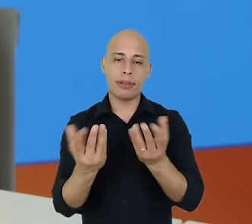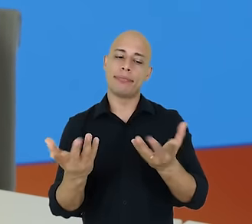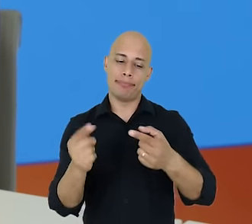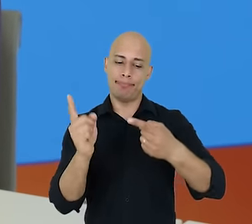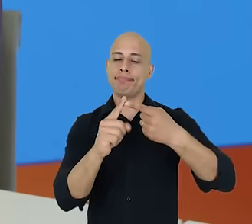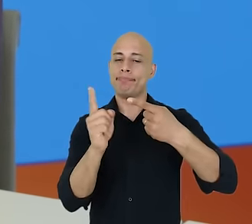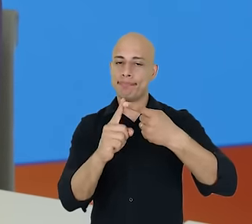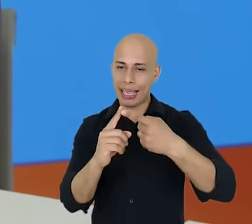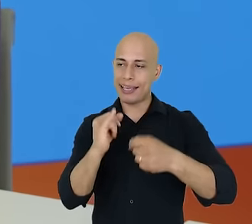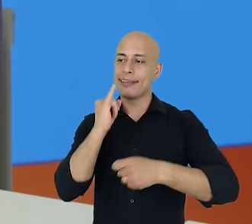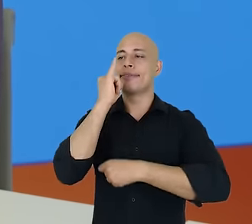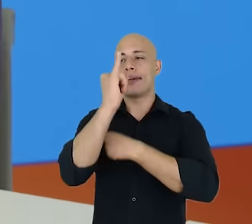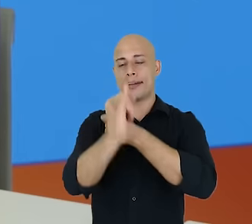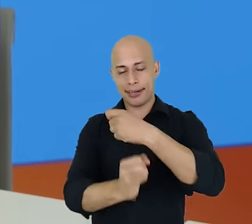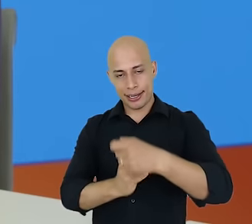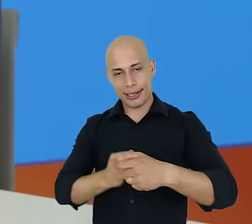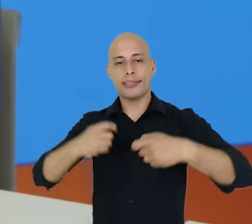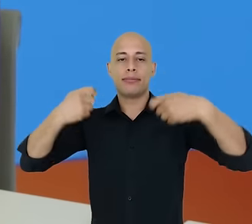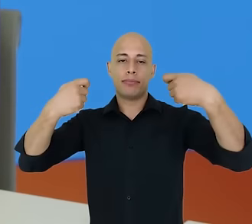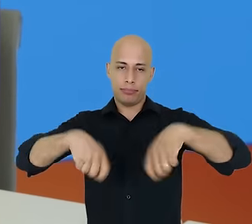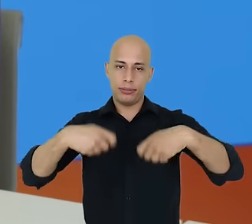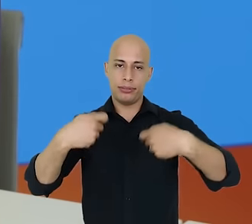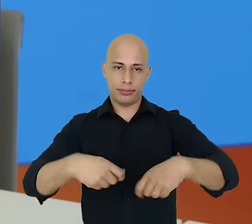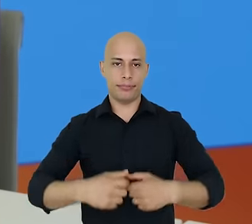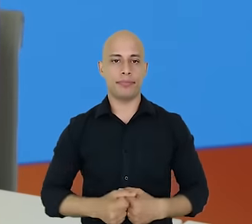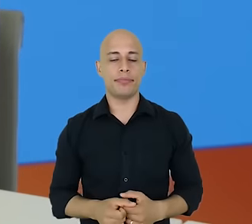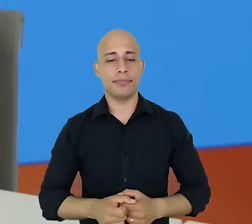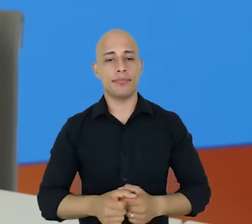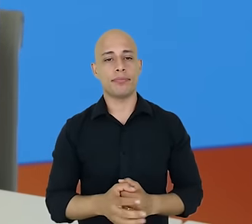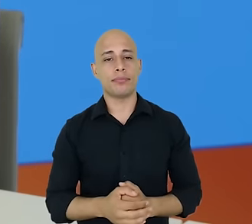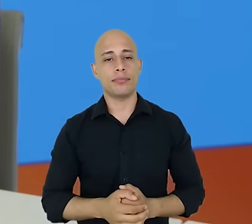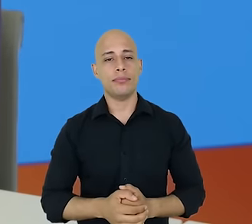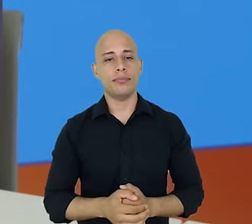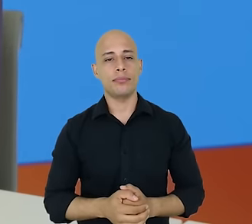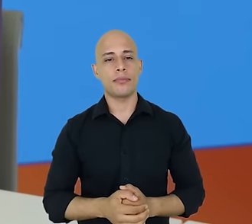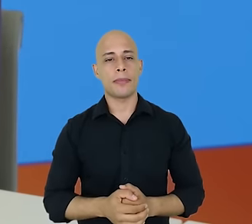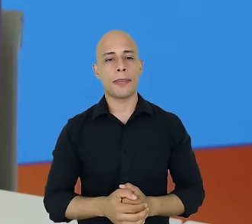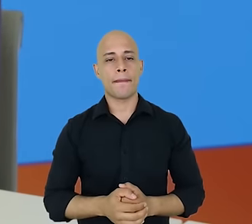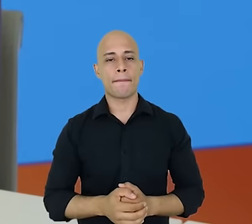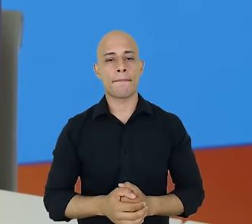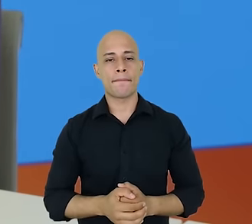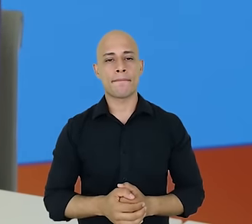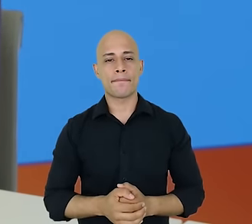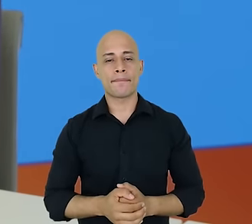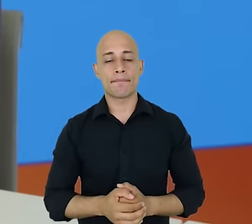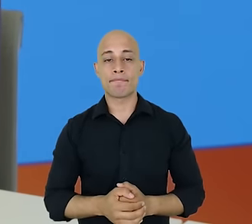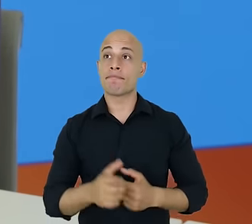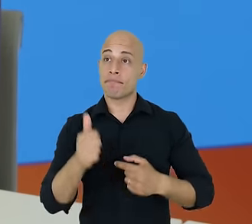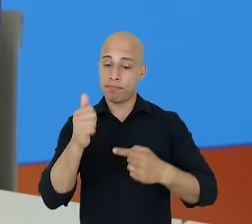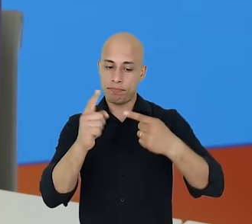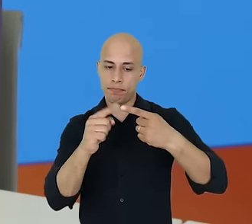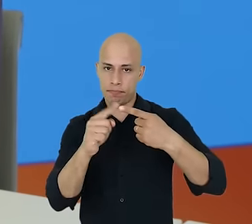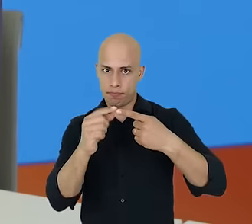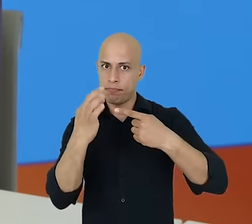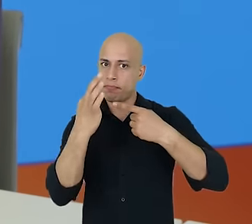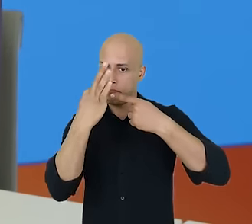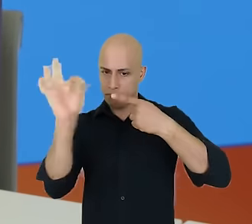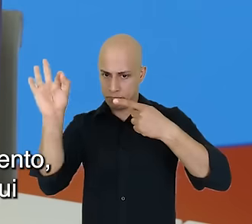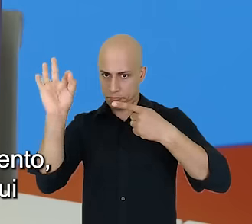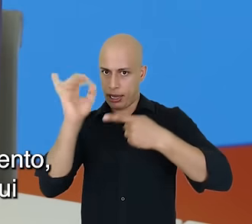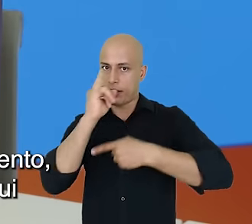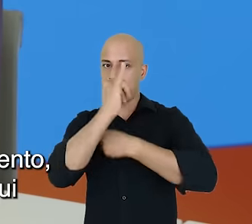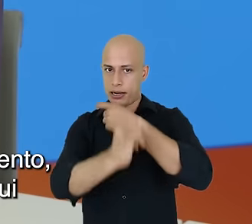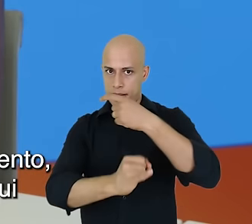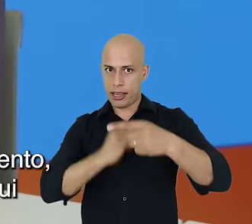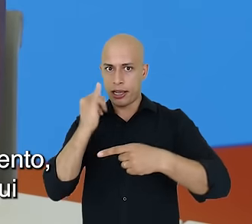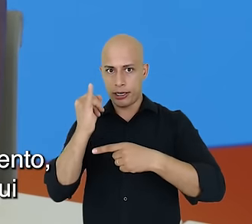adianta né hoje o caminho é é por aí então tendo internet OK ele vai conseguir fazer o